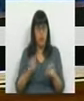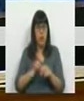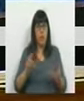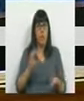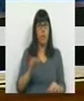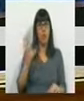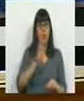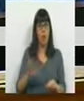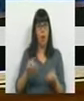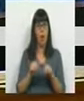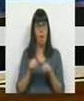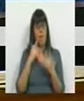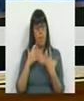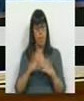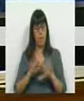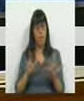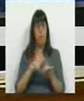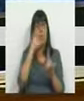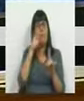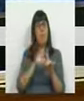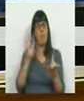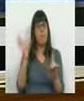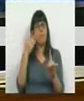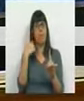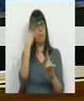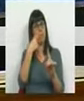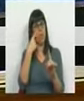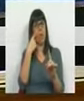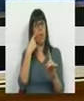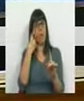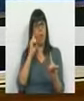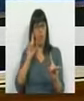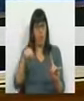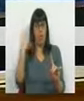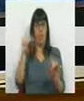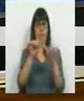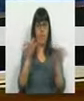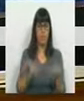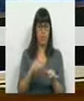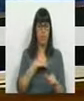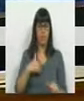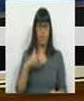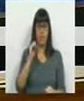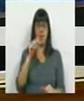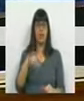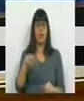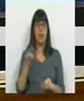Hospital de São João e é, sem dúvida, uma das pessoas mais reputadas e conhecedoras, quer do sistema de saúde, quer do